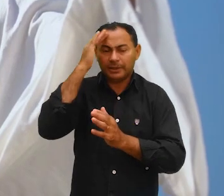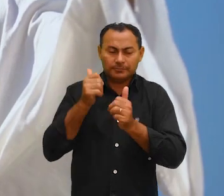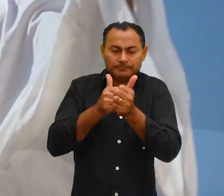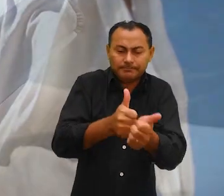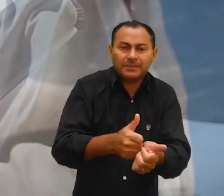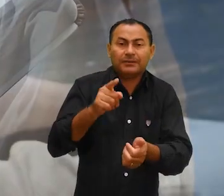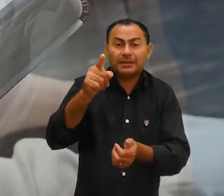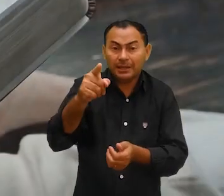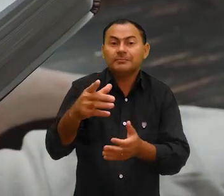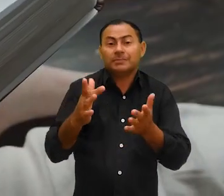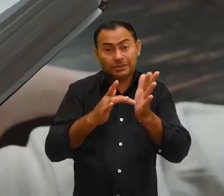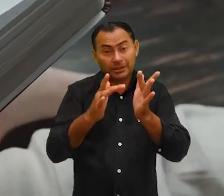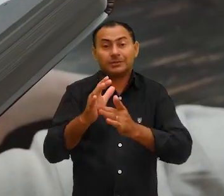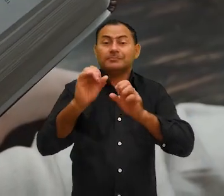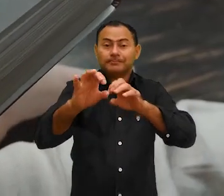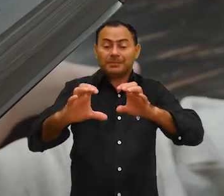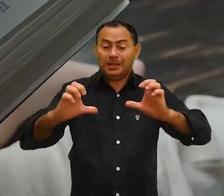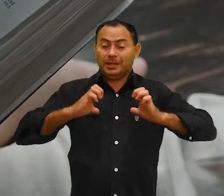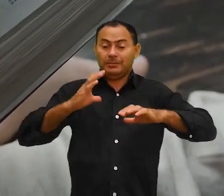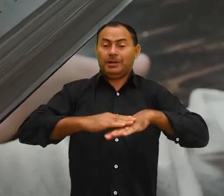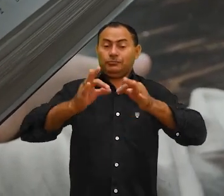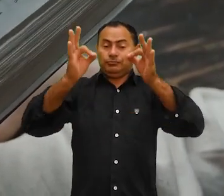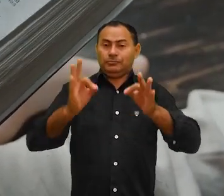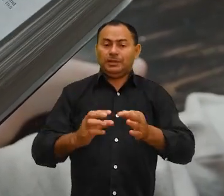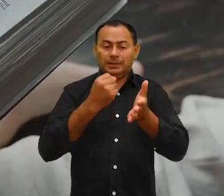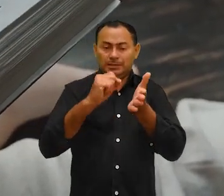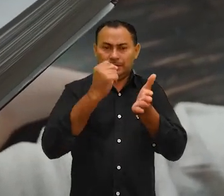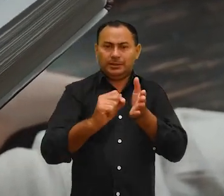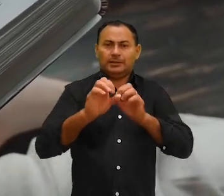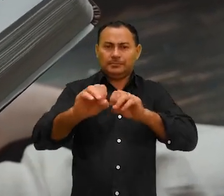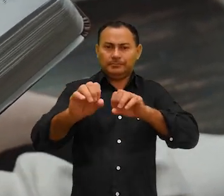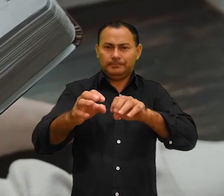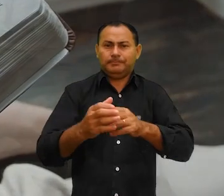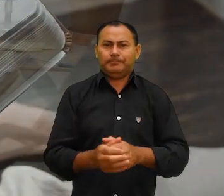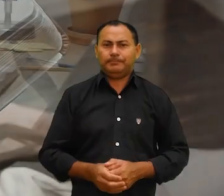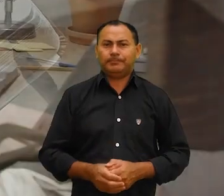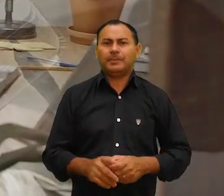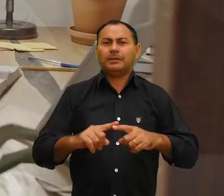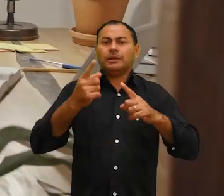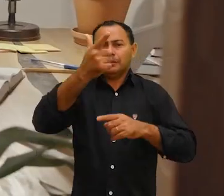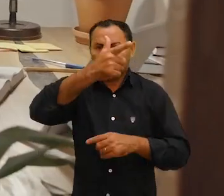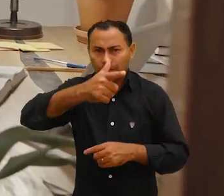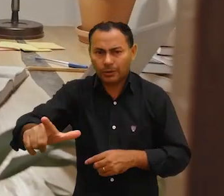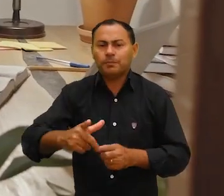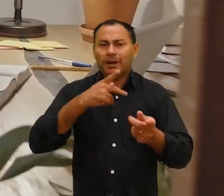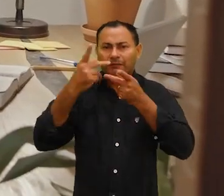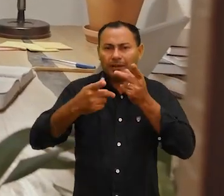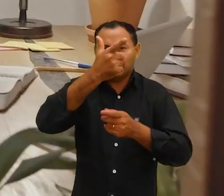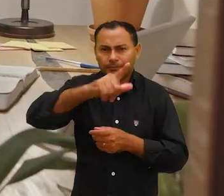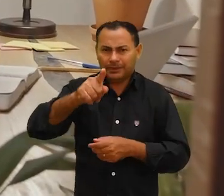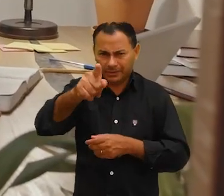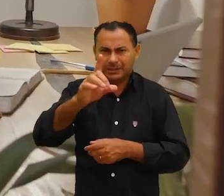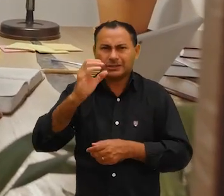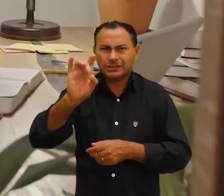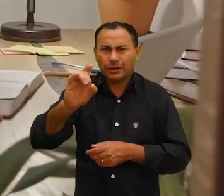que os perseguem. Esta é a ética mais nobre já escrita e ensinada. Mais uma vez tenho que repetir,